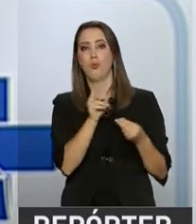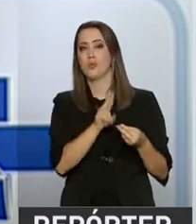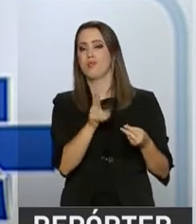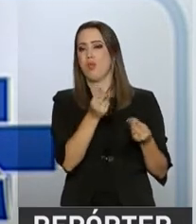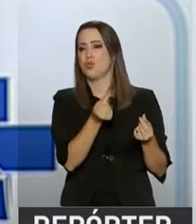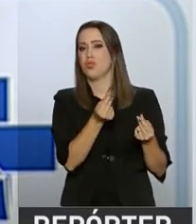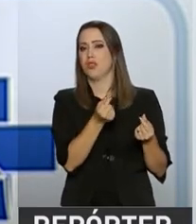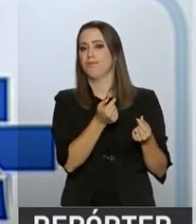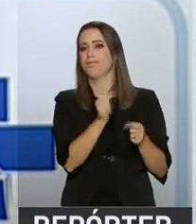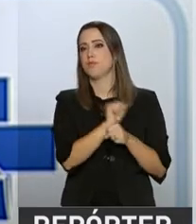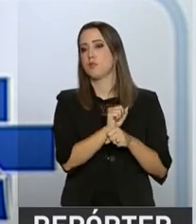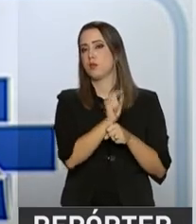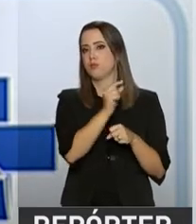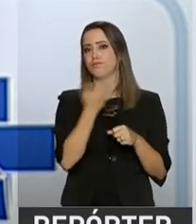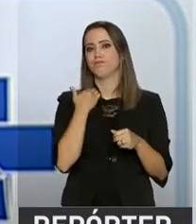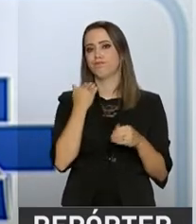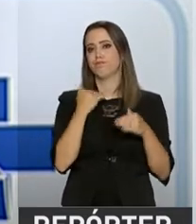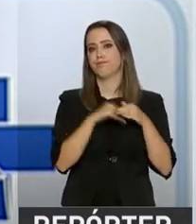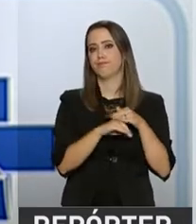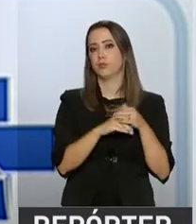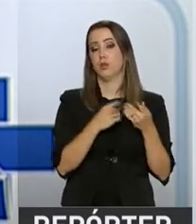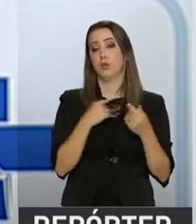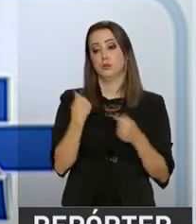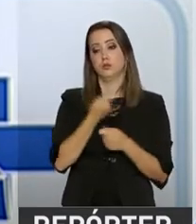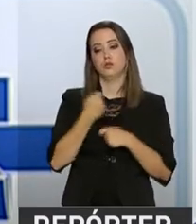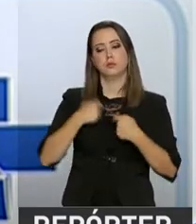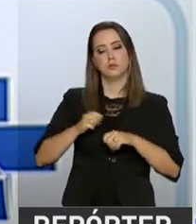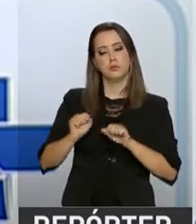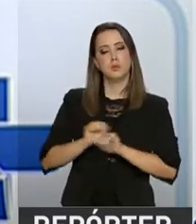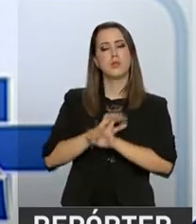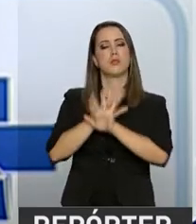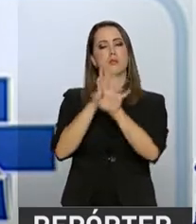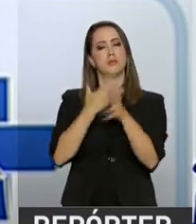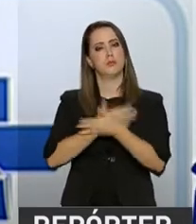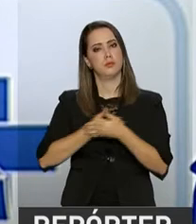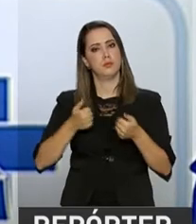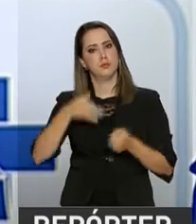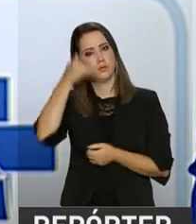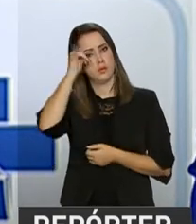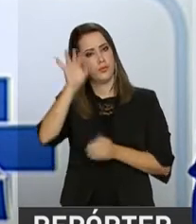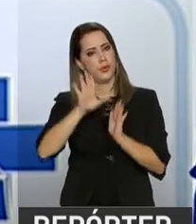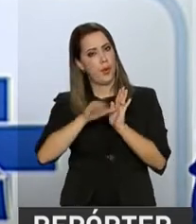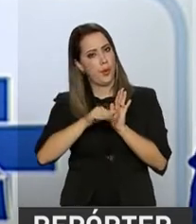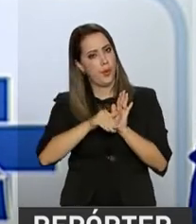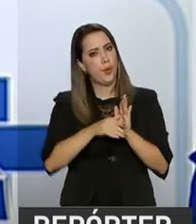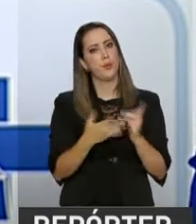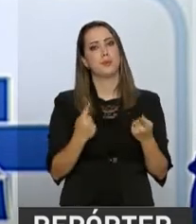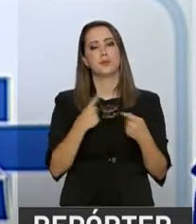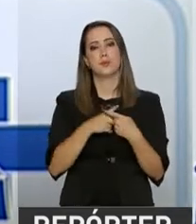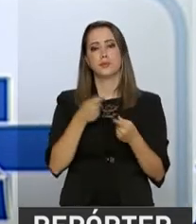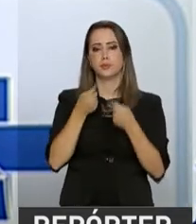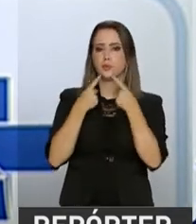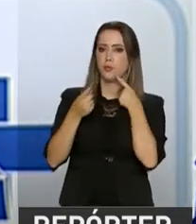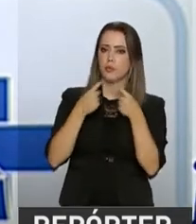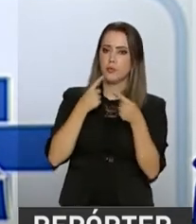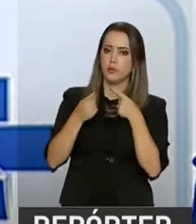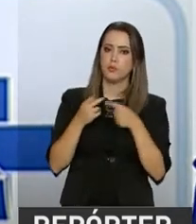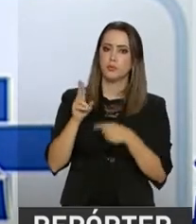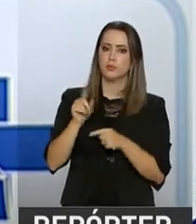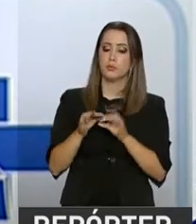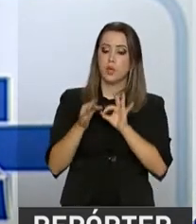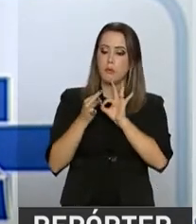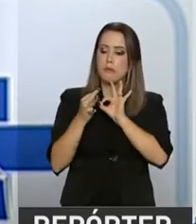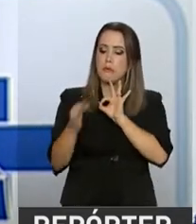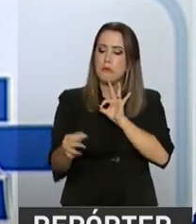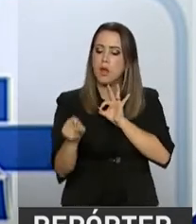que nós vamos melhorar a transparência, o combate à corrupção, porque o debate do uso do recurso vai estar lá na